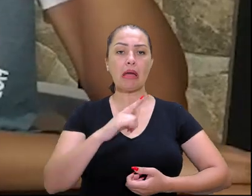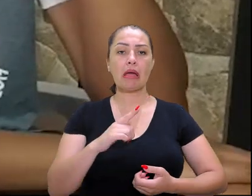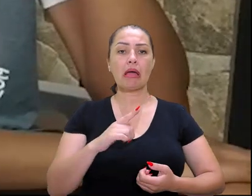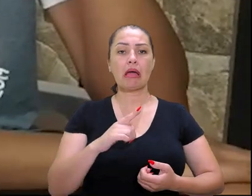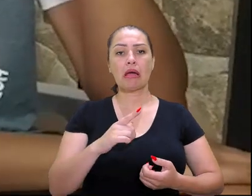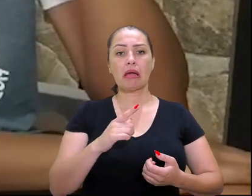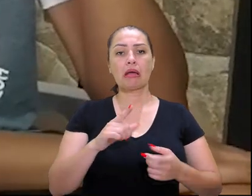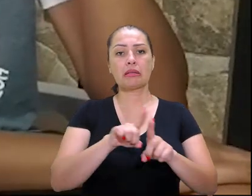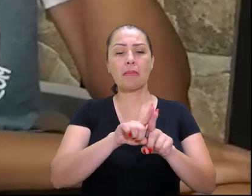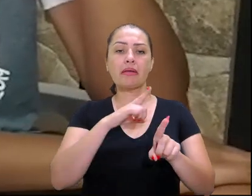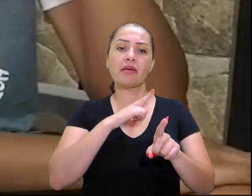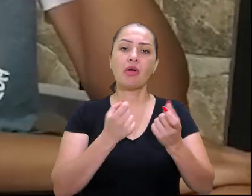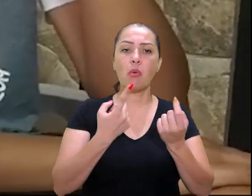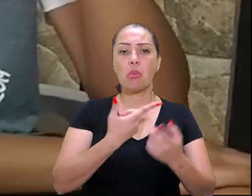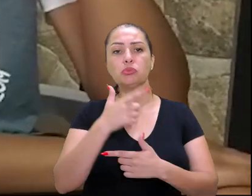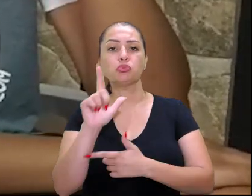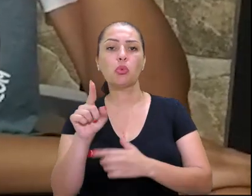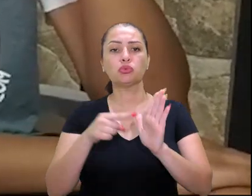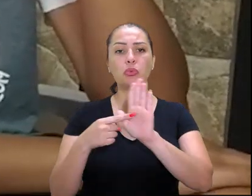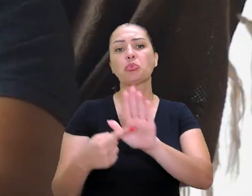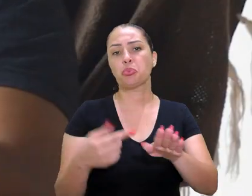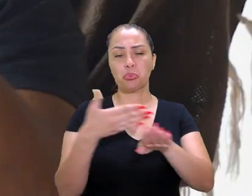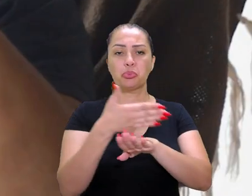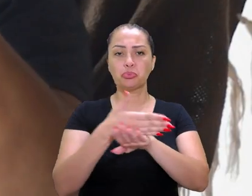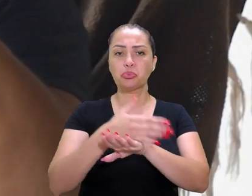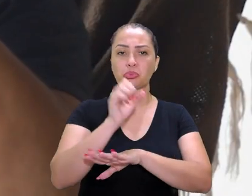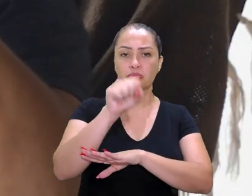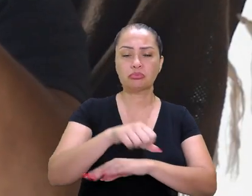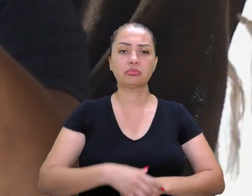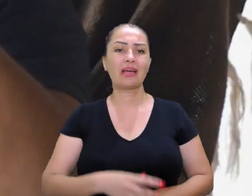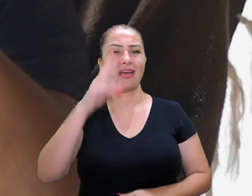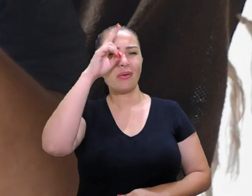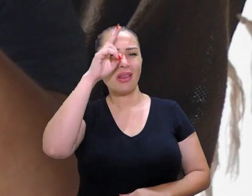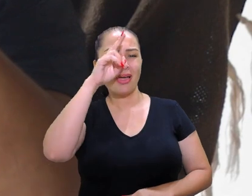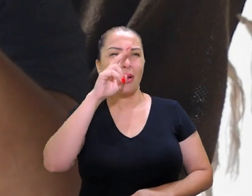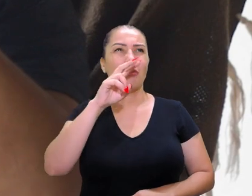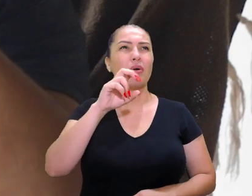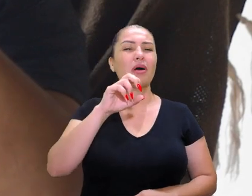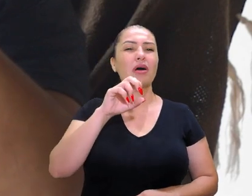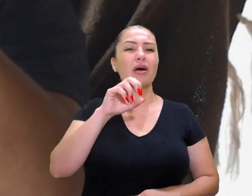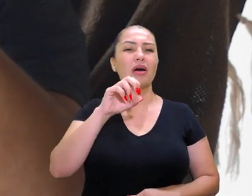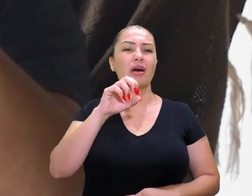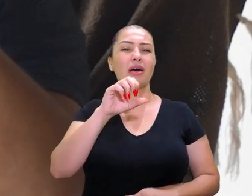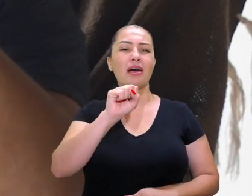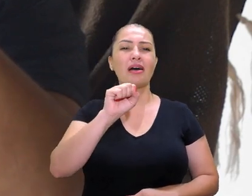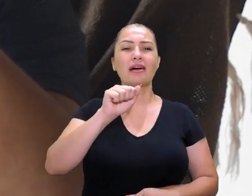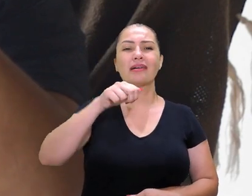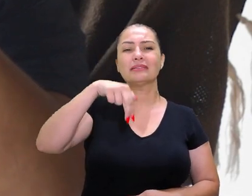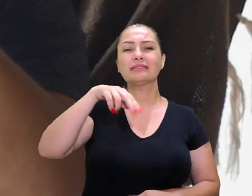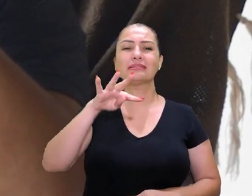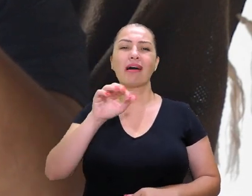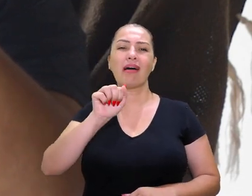apresentações. Ele participou muito, sim. Eu lembro em São Gabriel, Santana do Livramento.